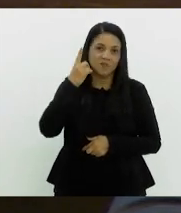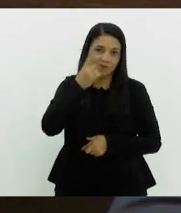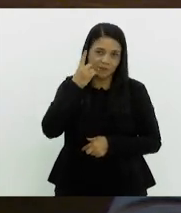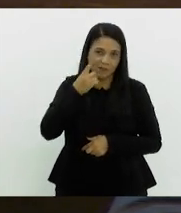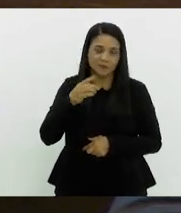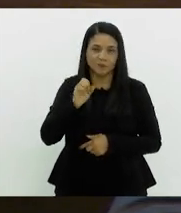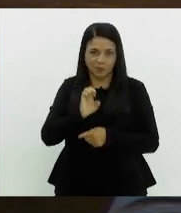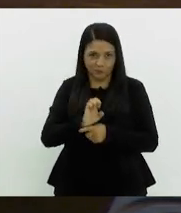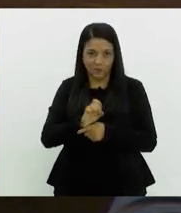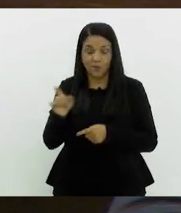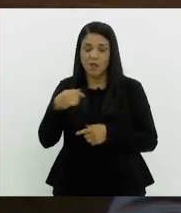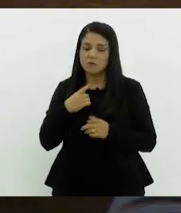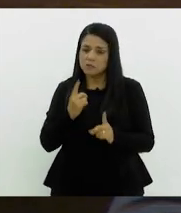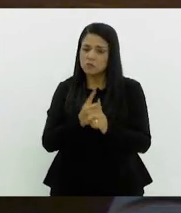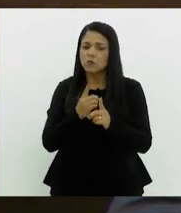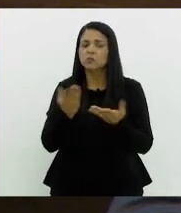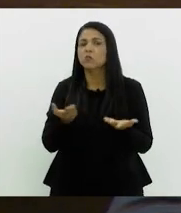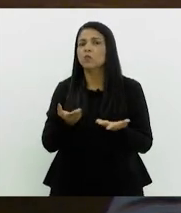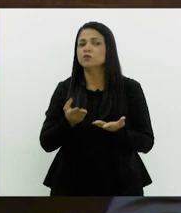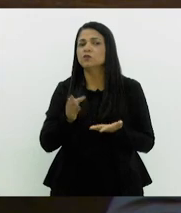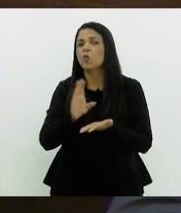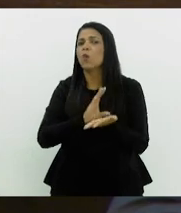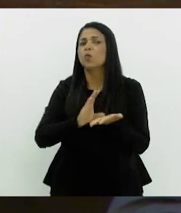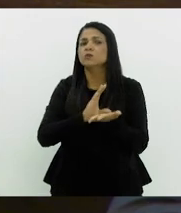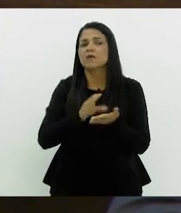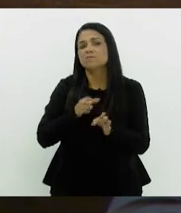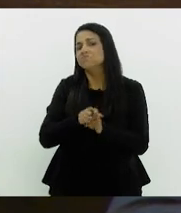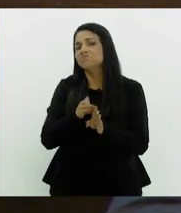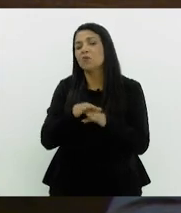perguntam, qual é o conselho de hoje? Não é?